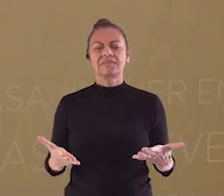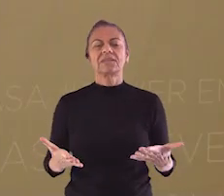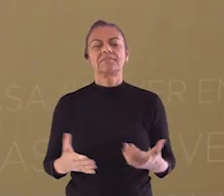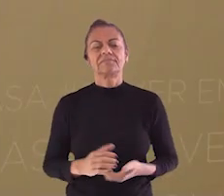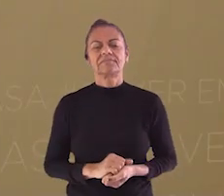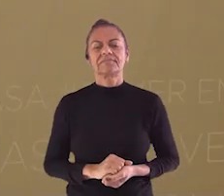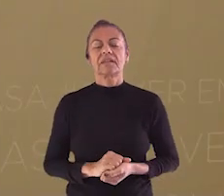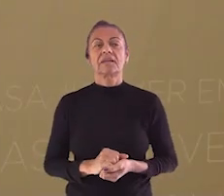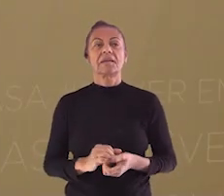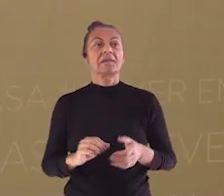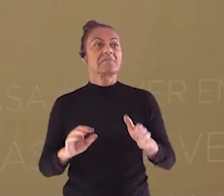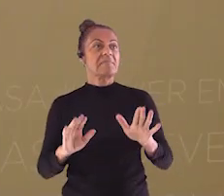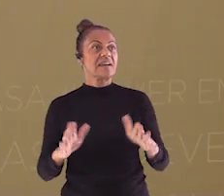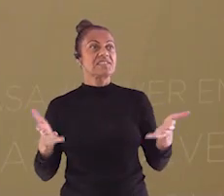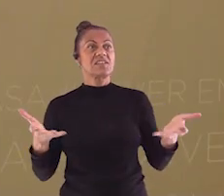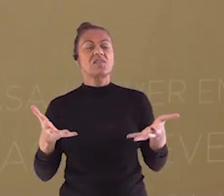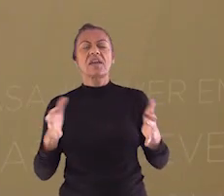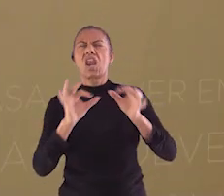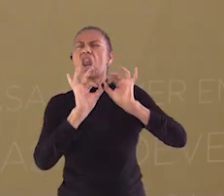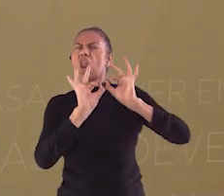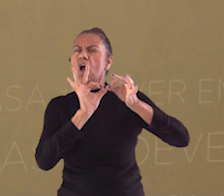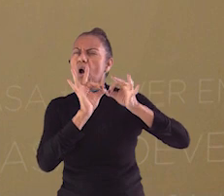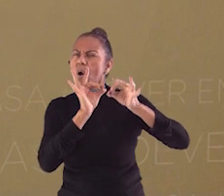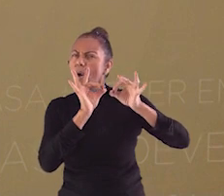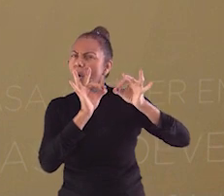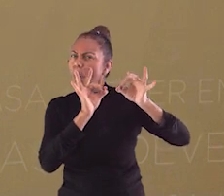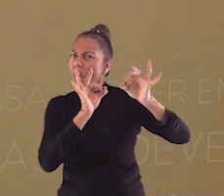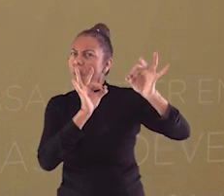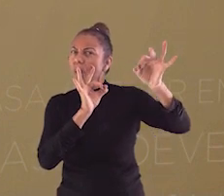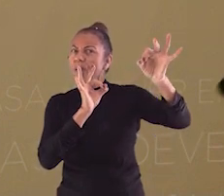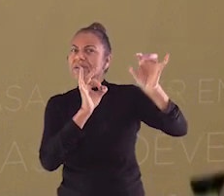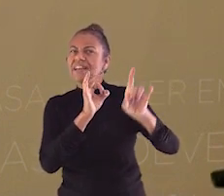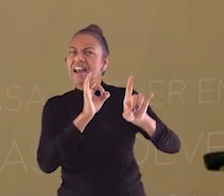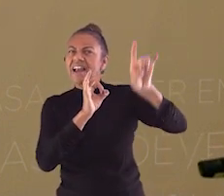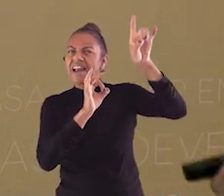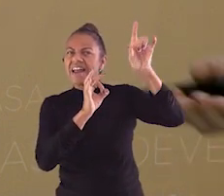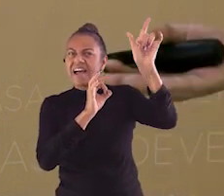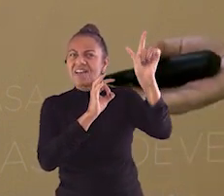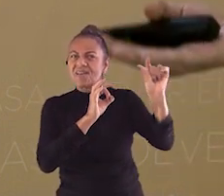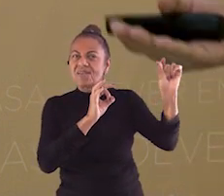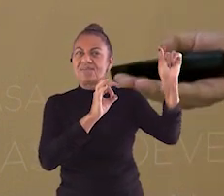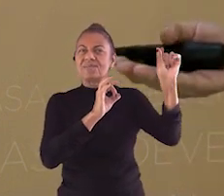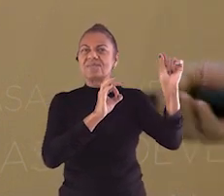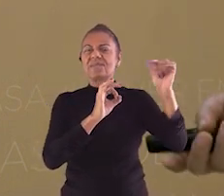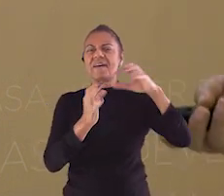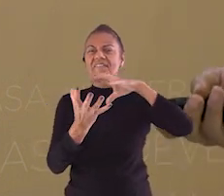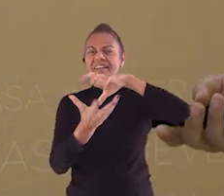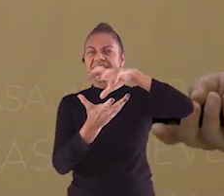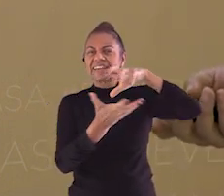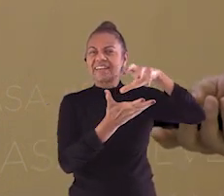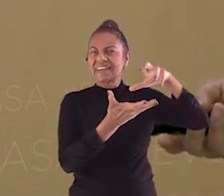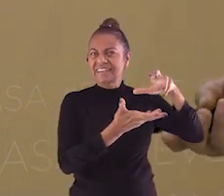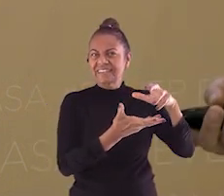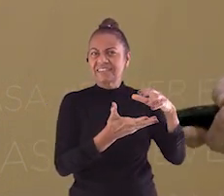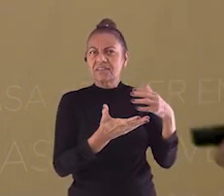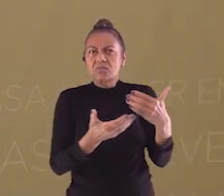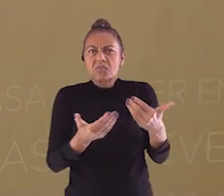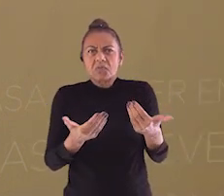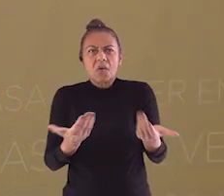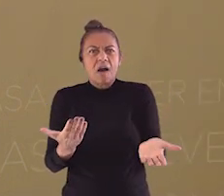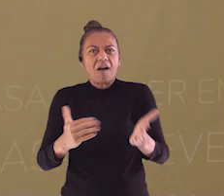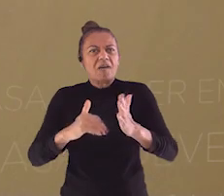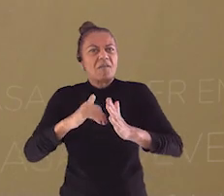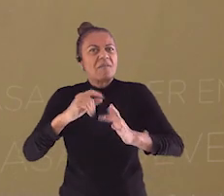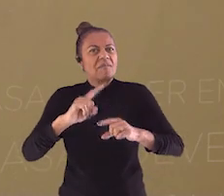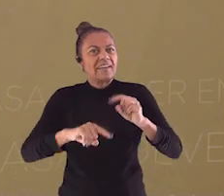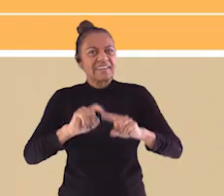eu quero enxergar ainda mais longe. Quero ver a Lua, quero ver os planetas, quero ver o espaço. Então, que instrumento posso